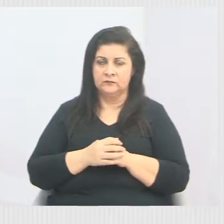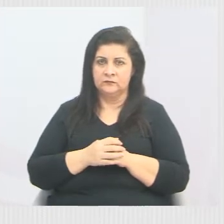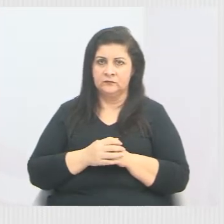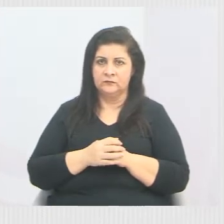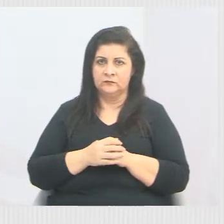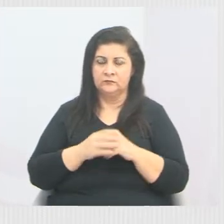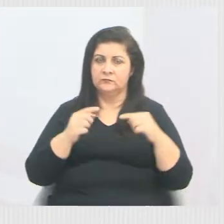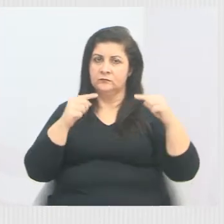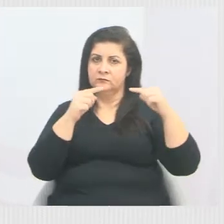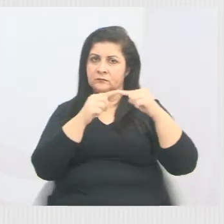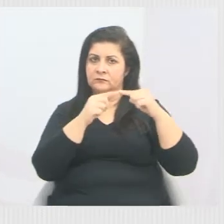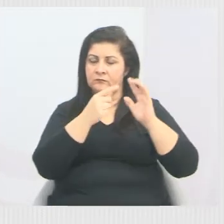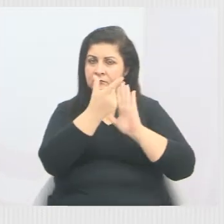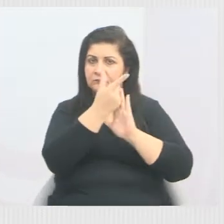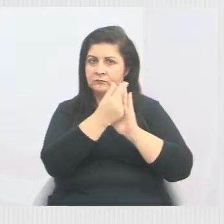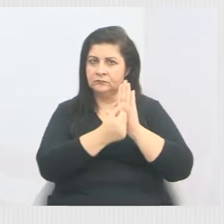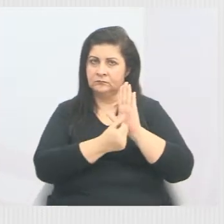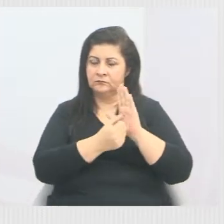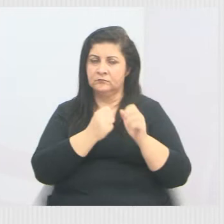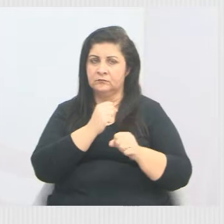a meta anual orçada